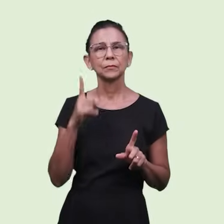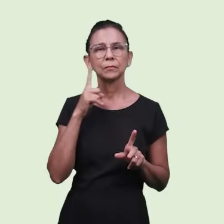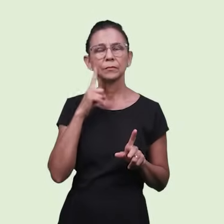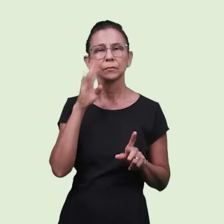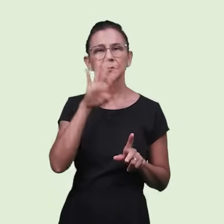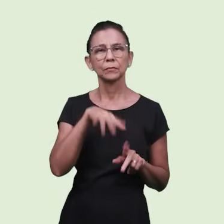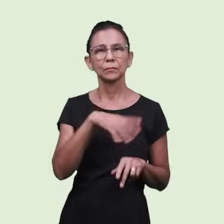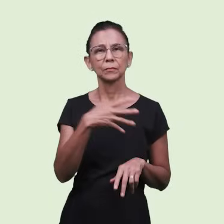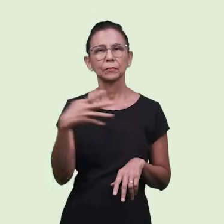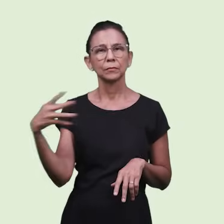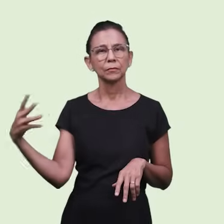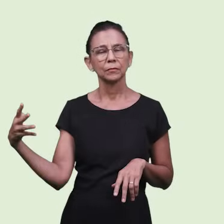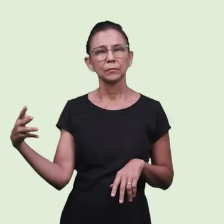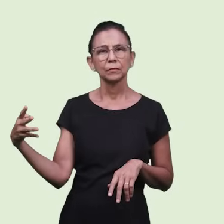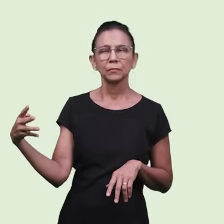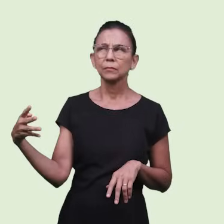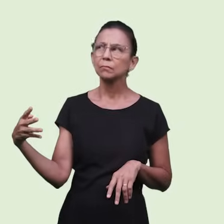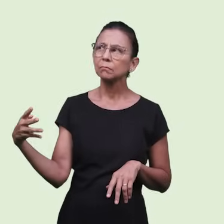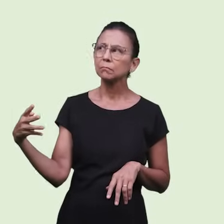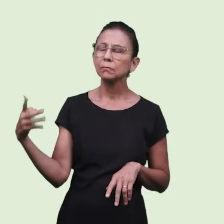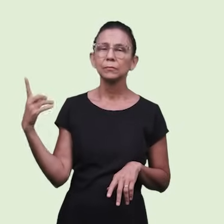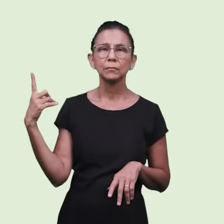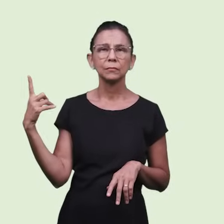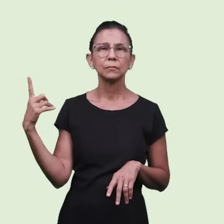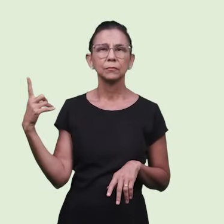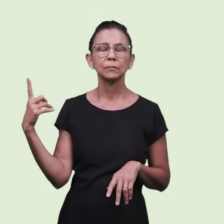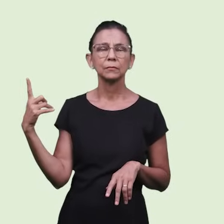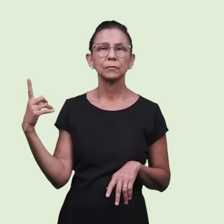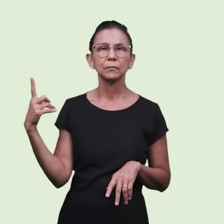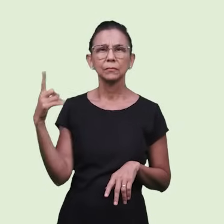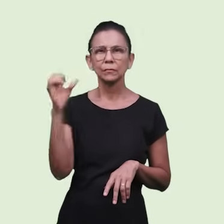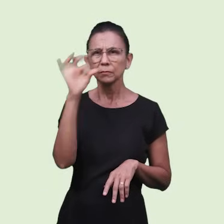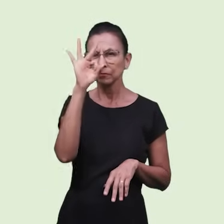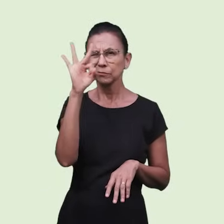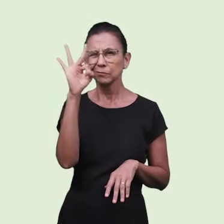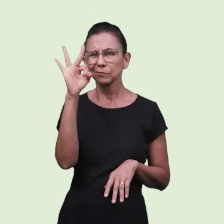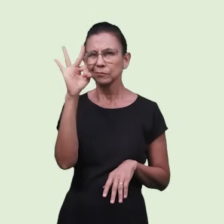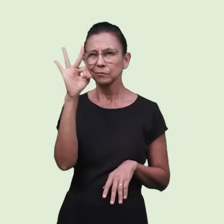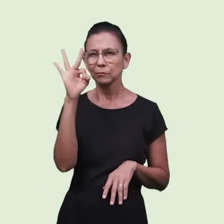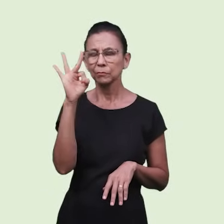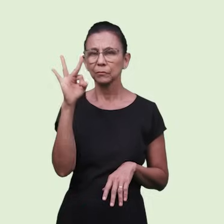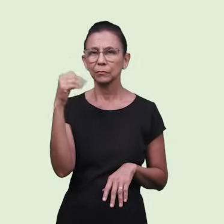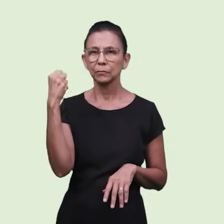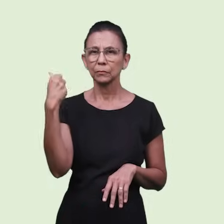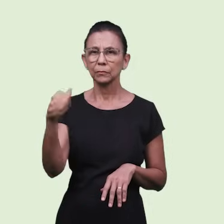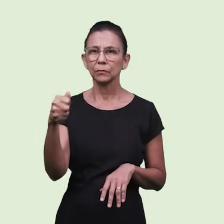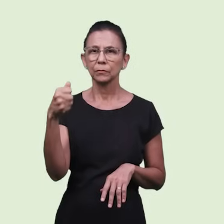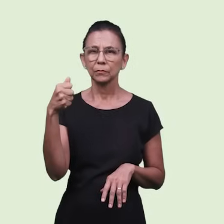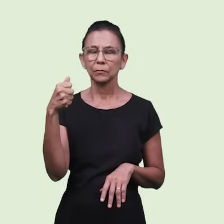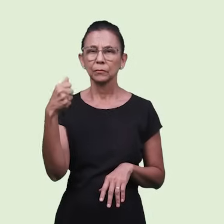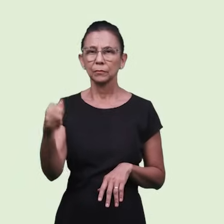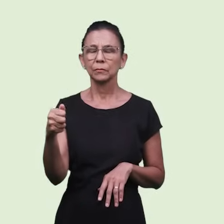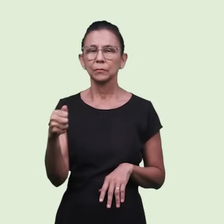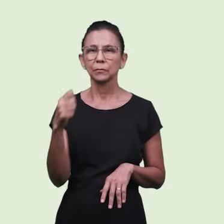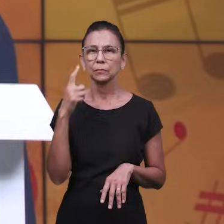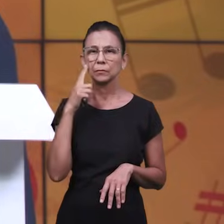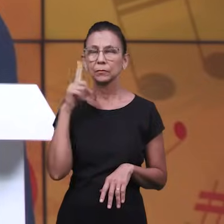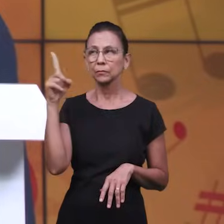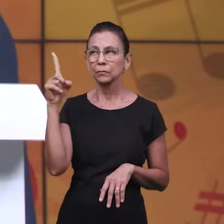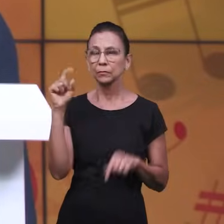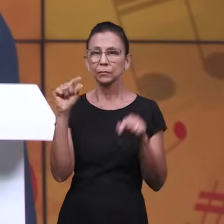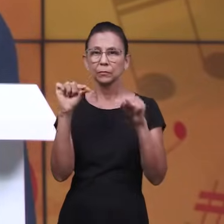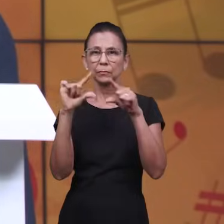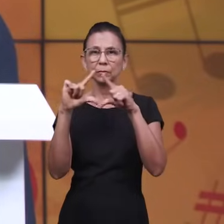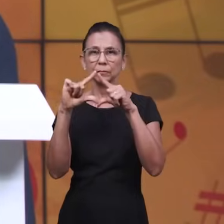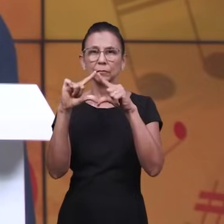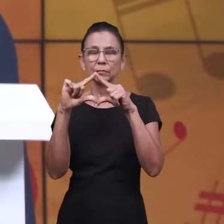partitura, na grafia que nós já vamos ver, tiver uma bolinha, bater. Quando você vê esse triângulozinho,